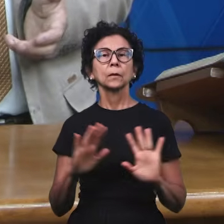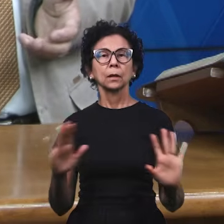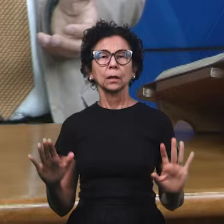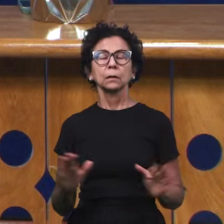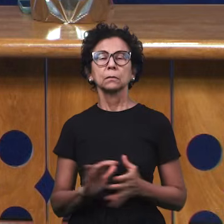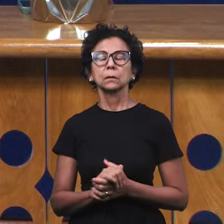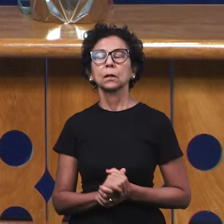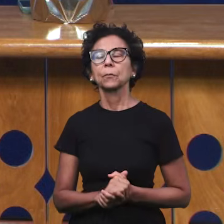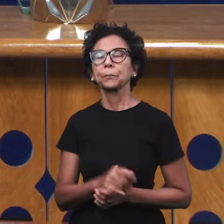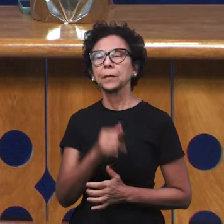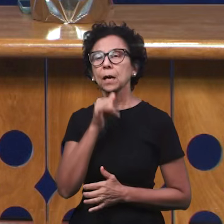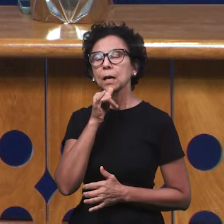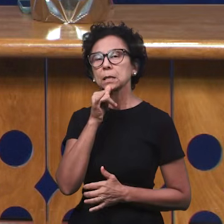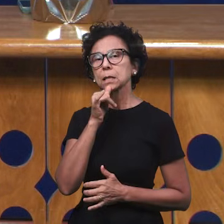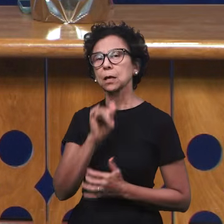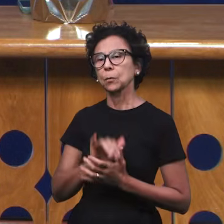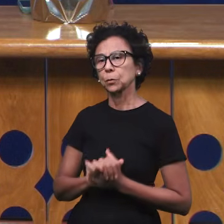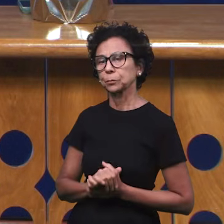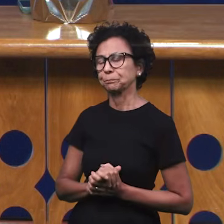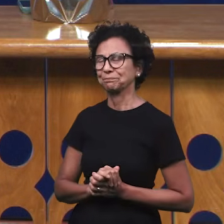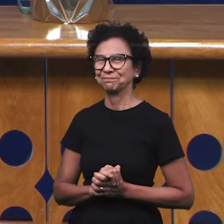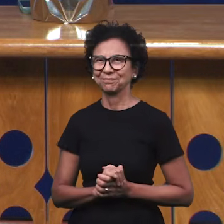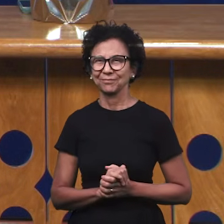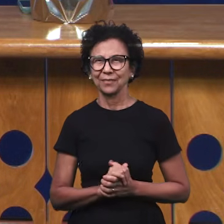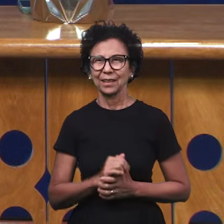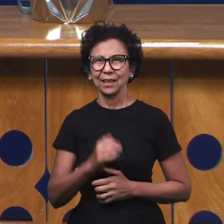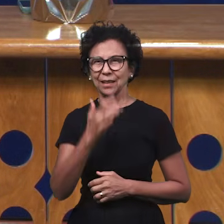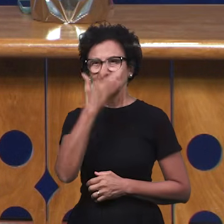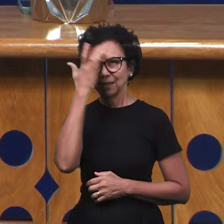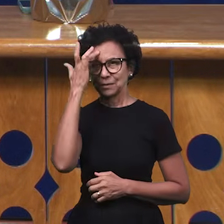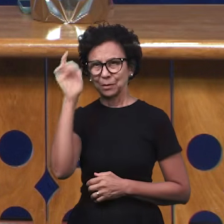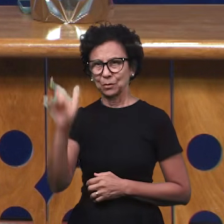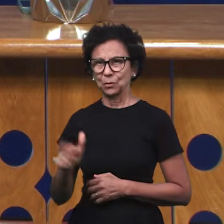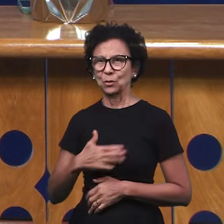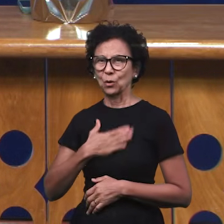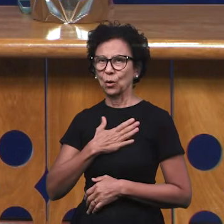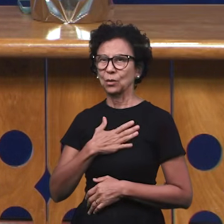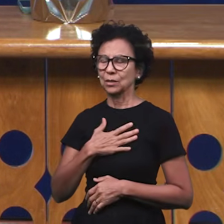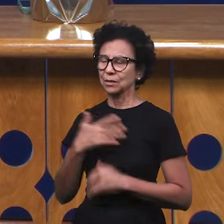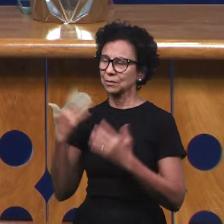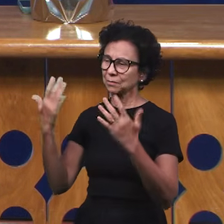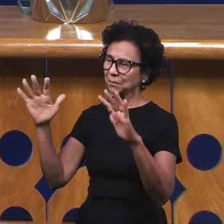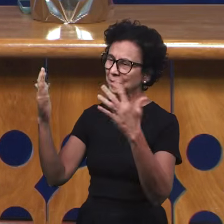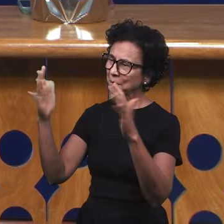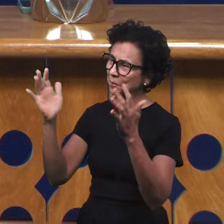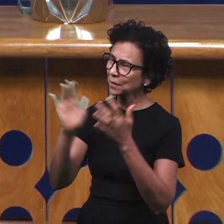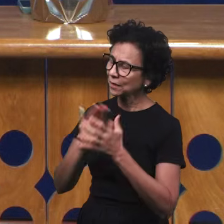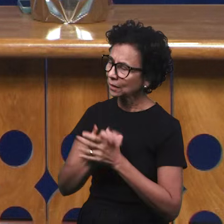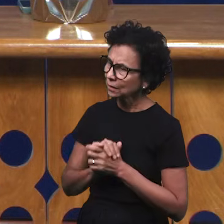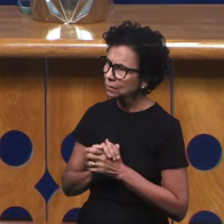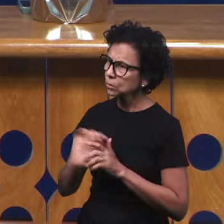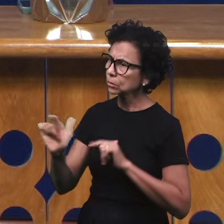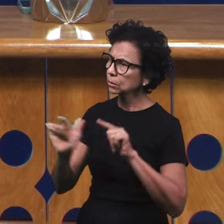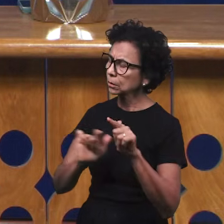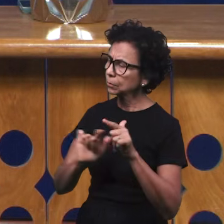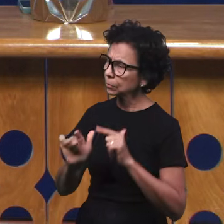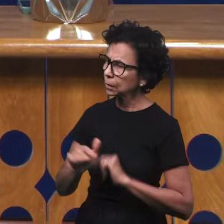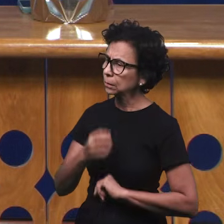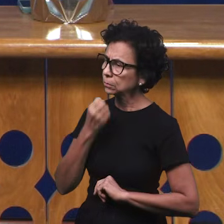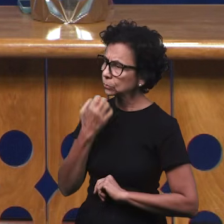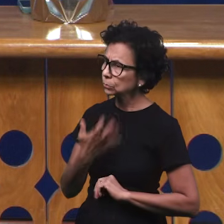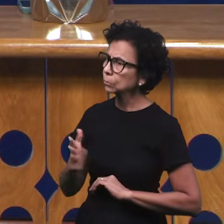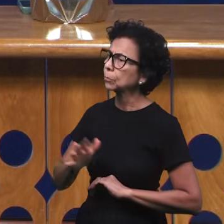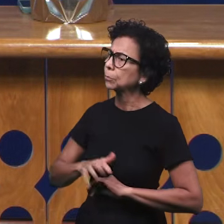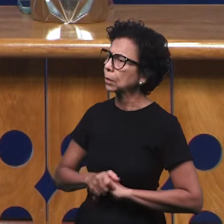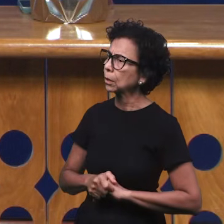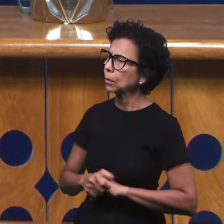elogio, As pessoas gostam, de um elogio, isso é bom, Você fez um trabalho e é bom